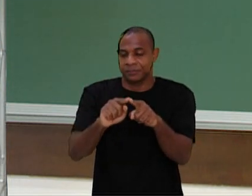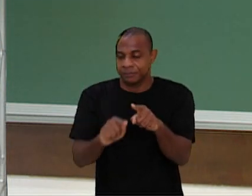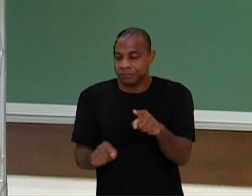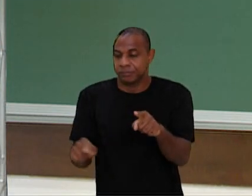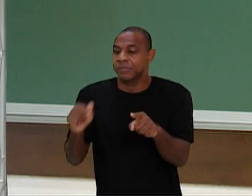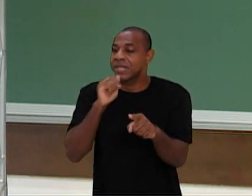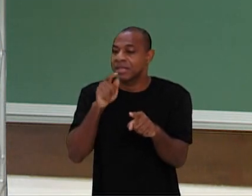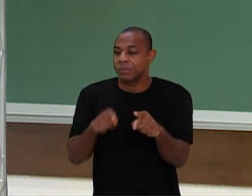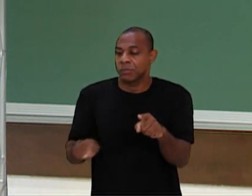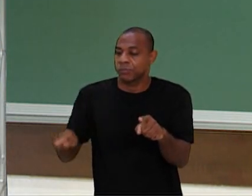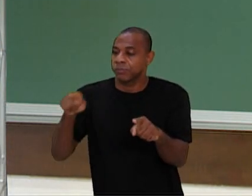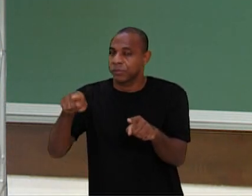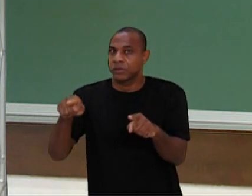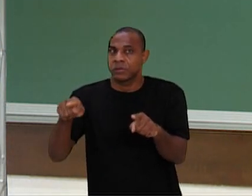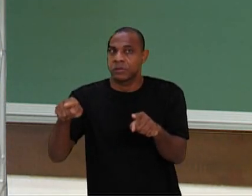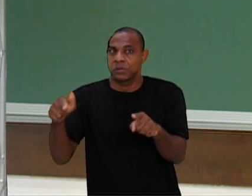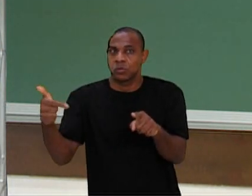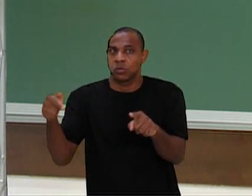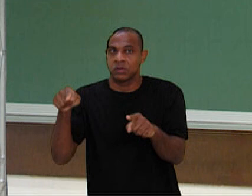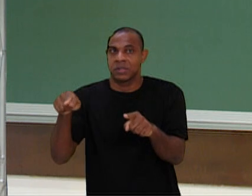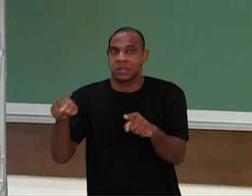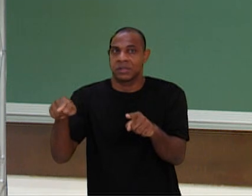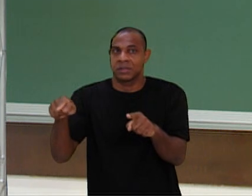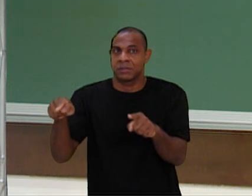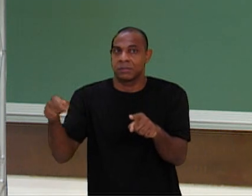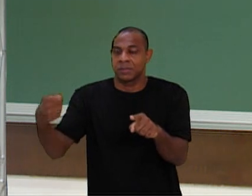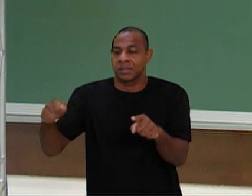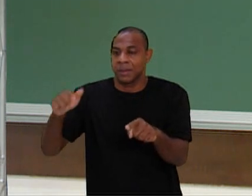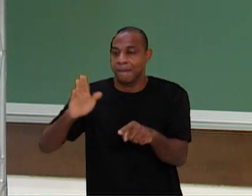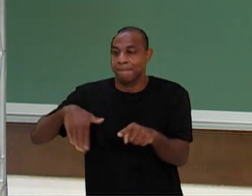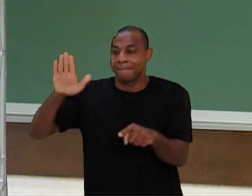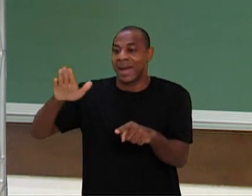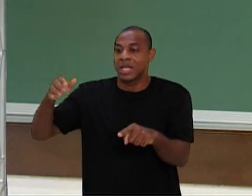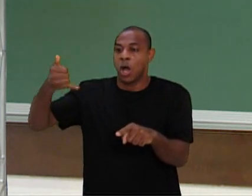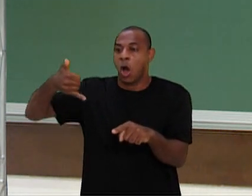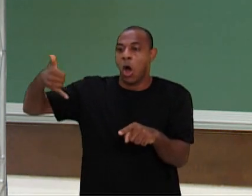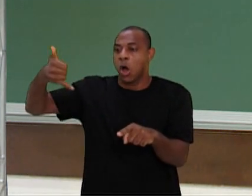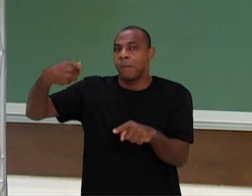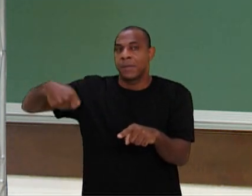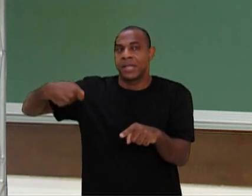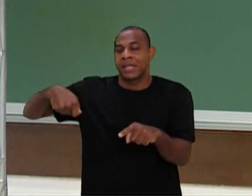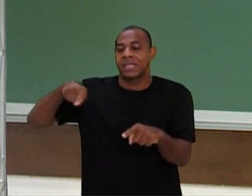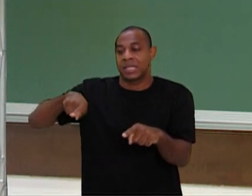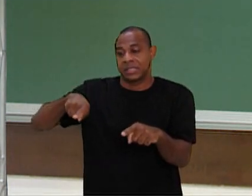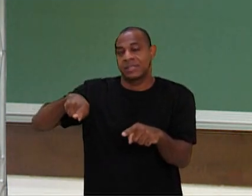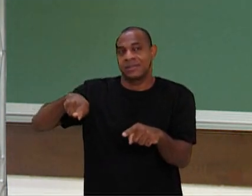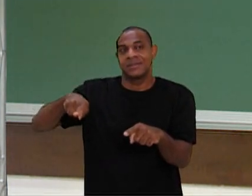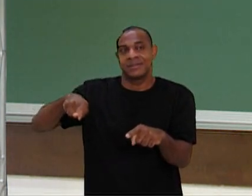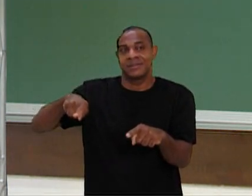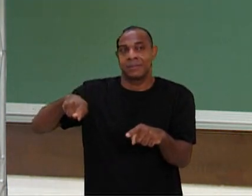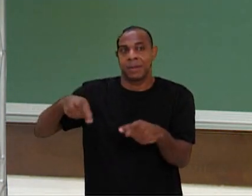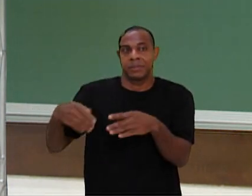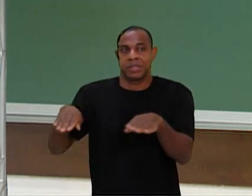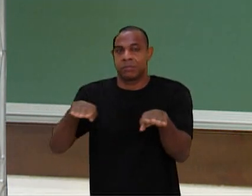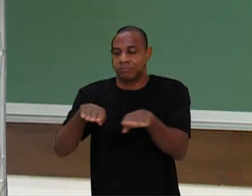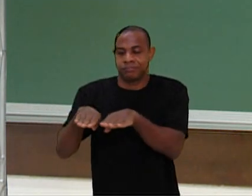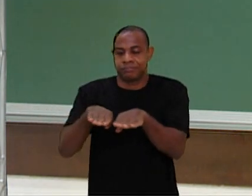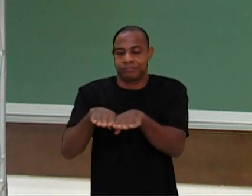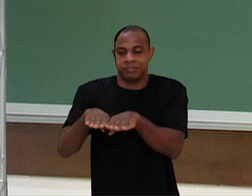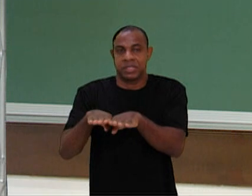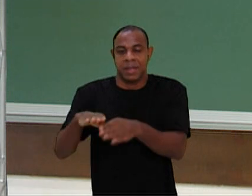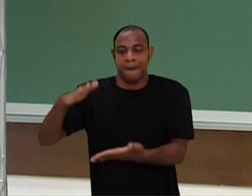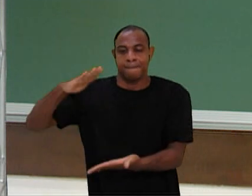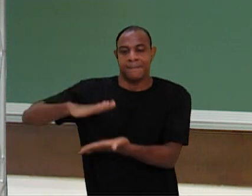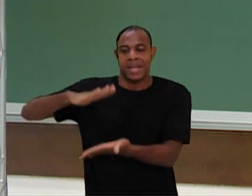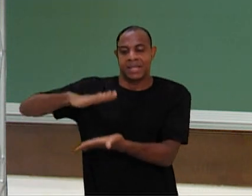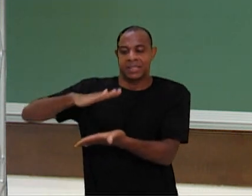que, por exemplo, no ramo 2, certo? Porque eu preciso de mais óleo, porque a densidade acaba sendo menor, para poder igualar as pressões. Ou